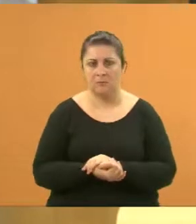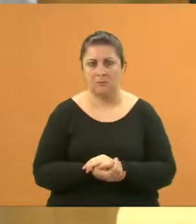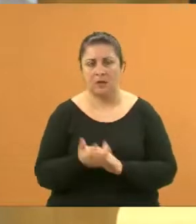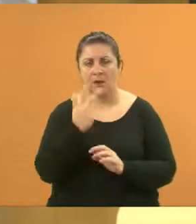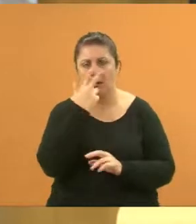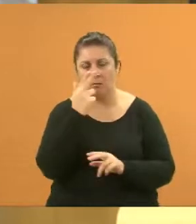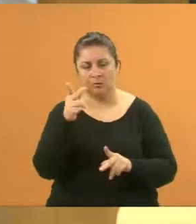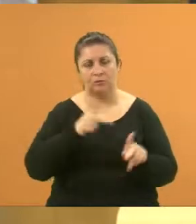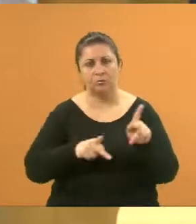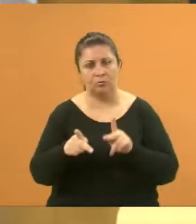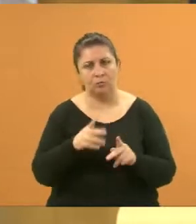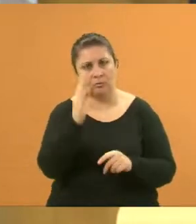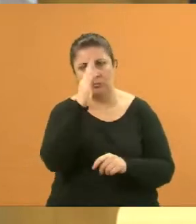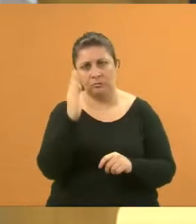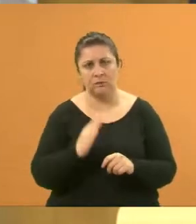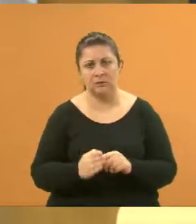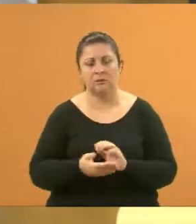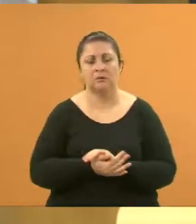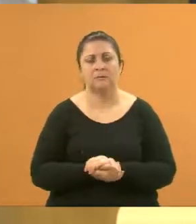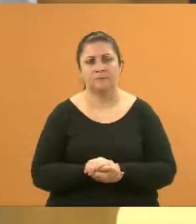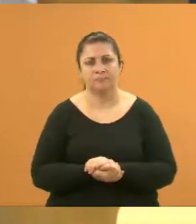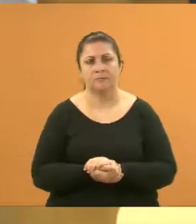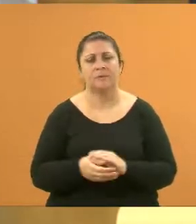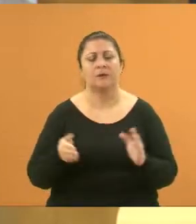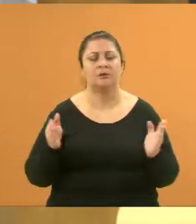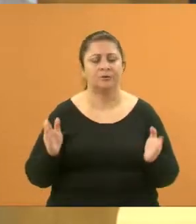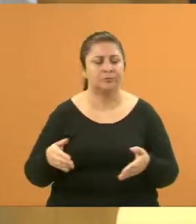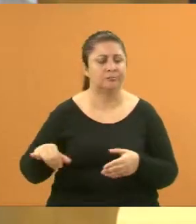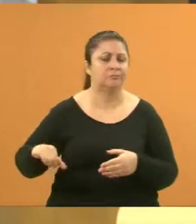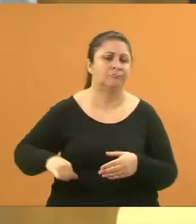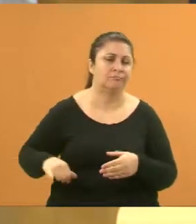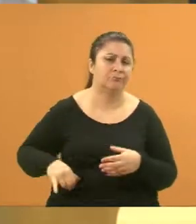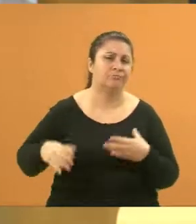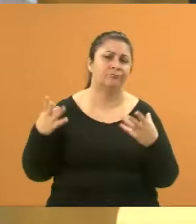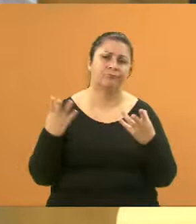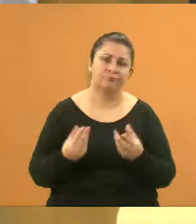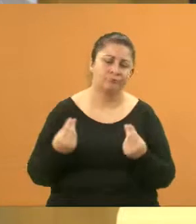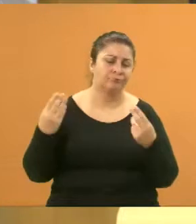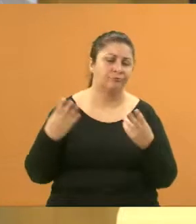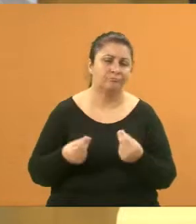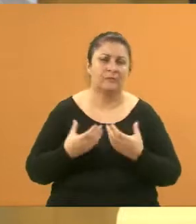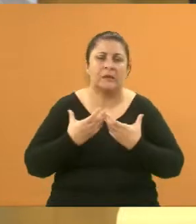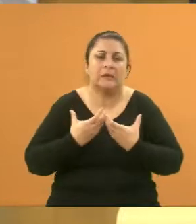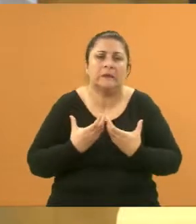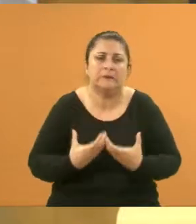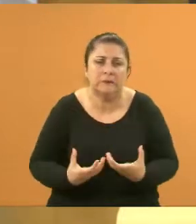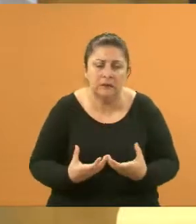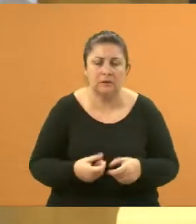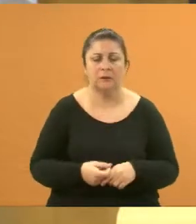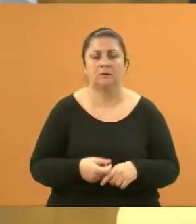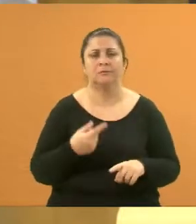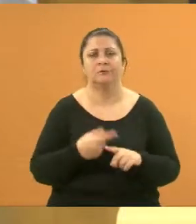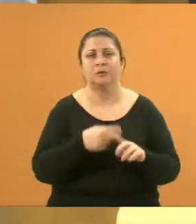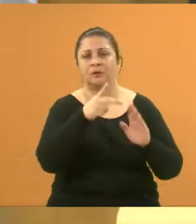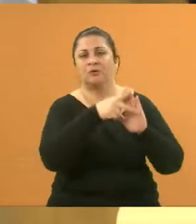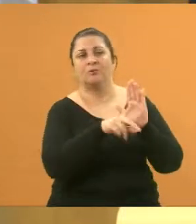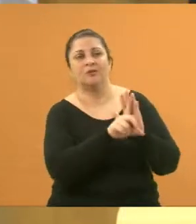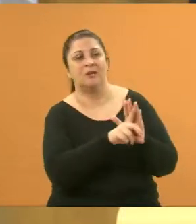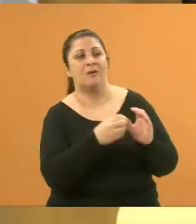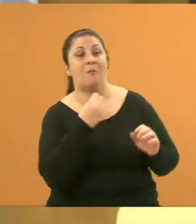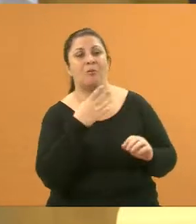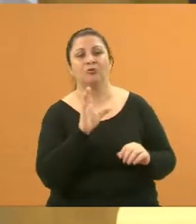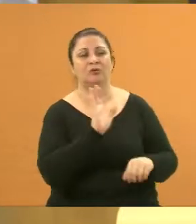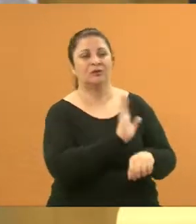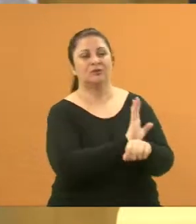que o povo brasileiro está com o couro calejado de tanto apanhar, de tanto sair projeto beneficiando quem já